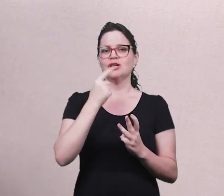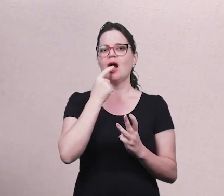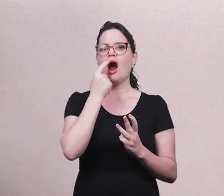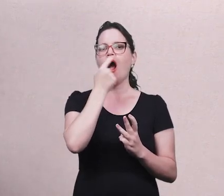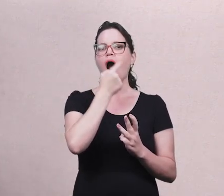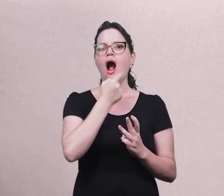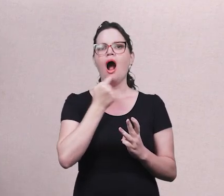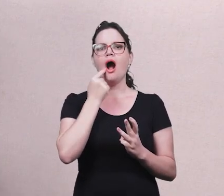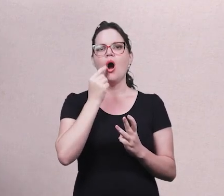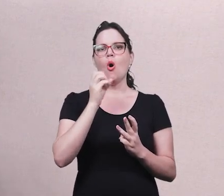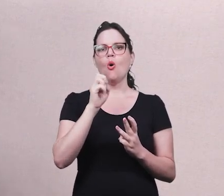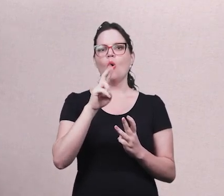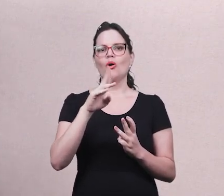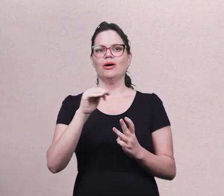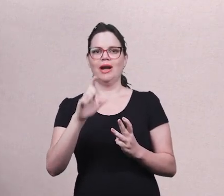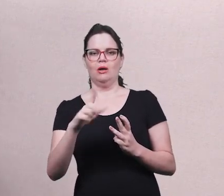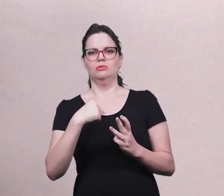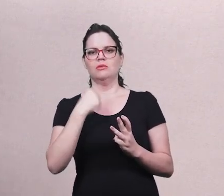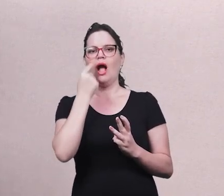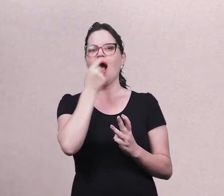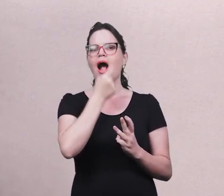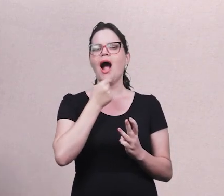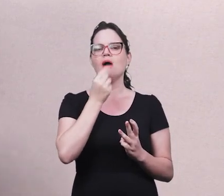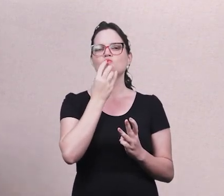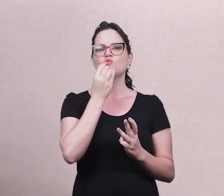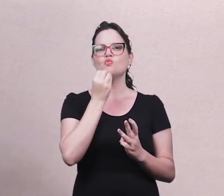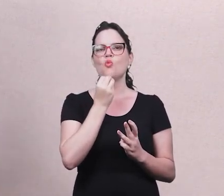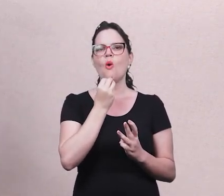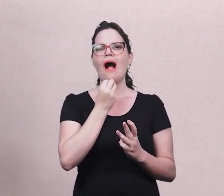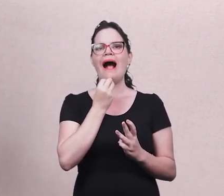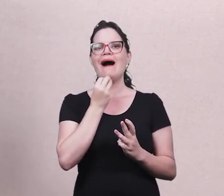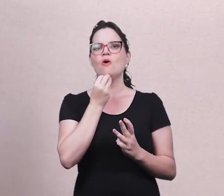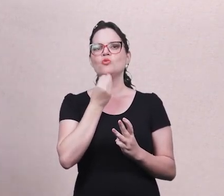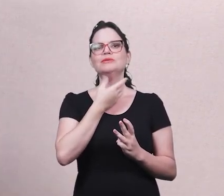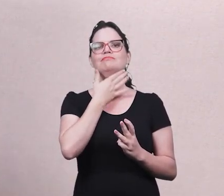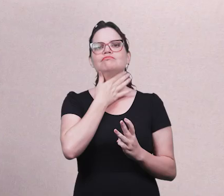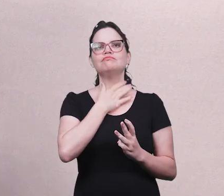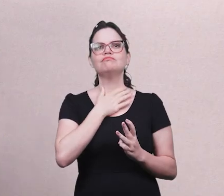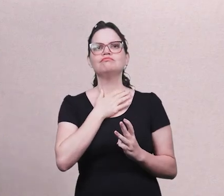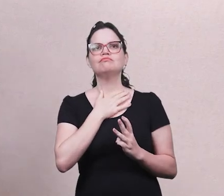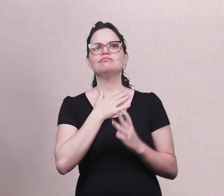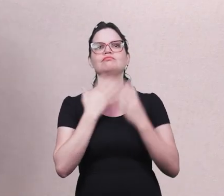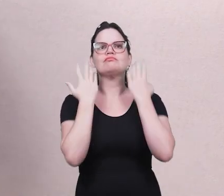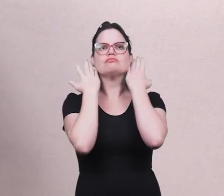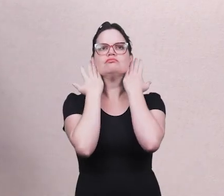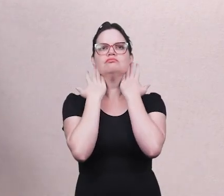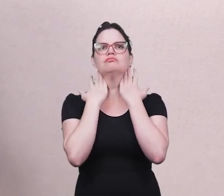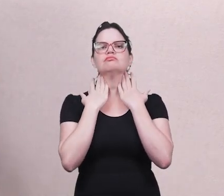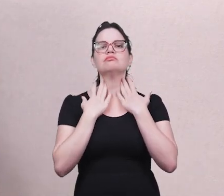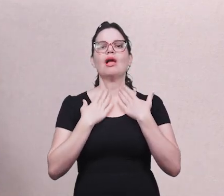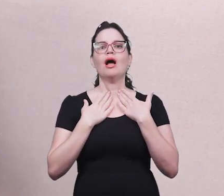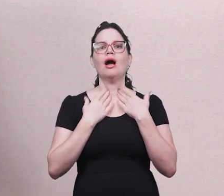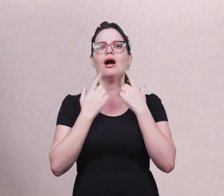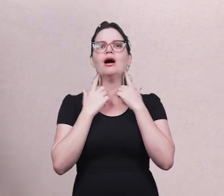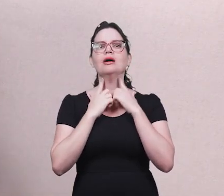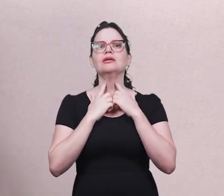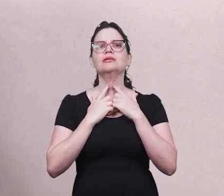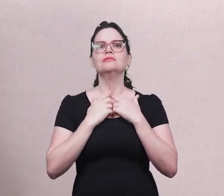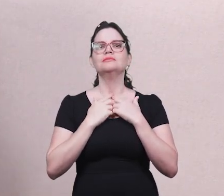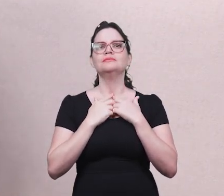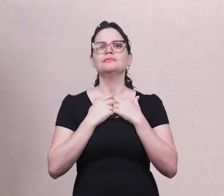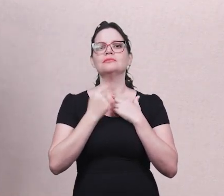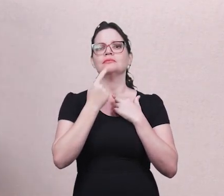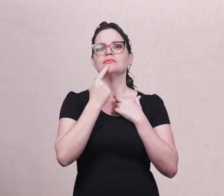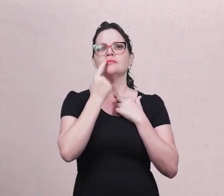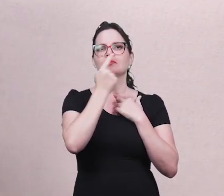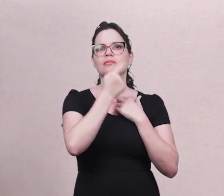só é o mecanismo fonador. Então, o que a gente chama de ressonadores, que é a cavidade da